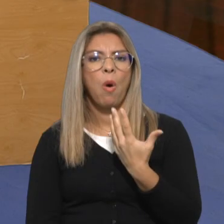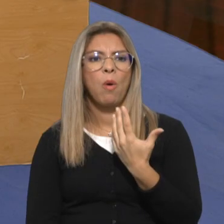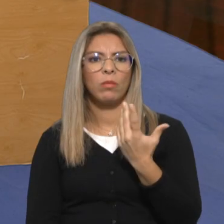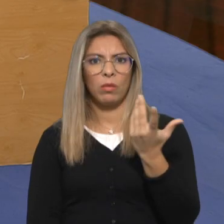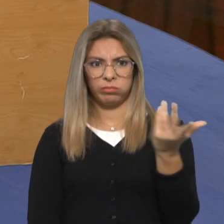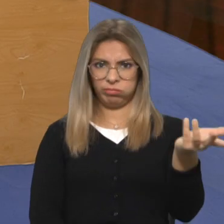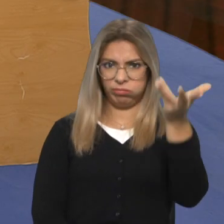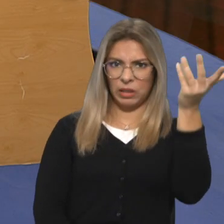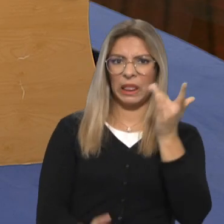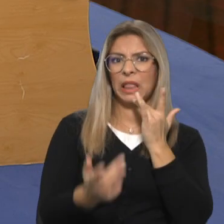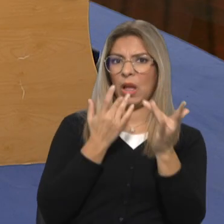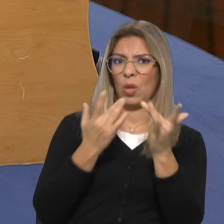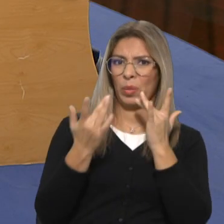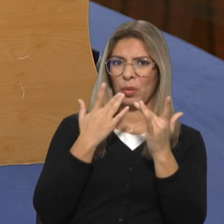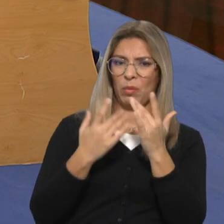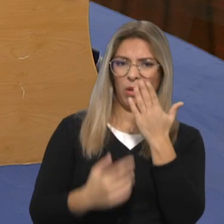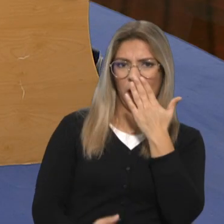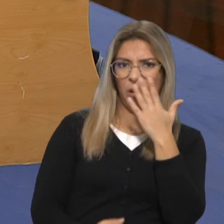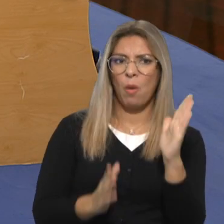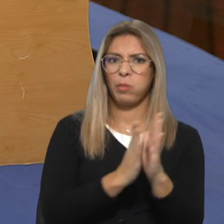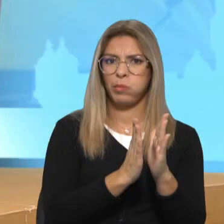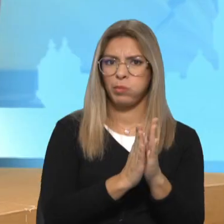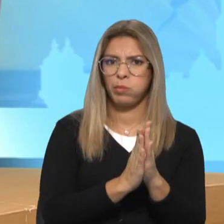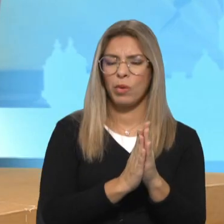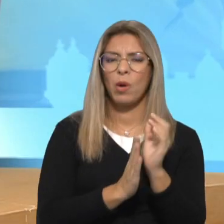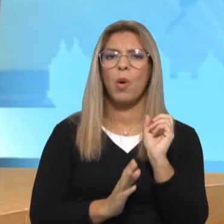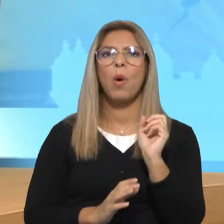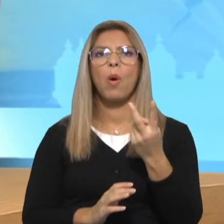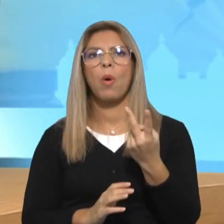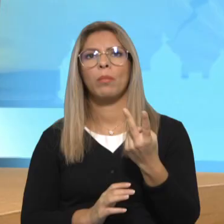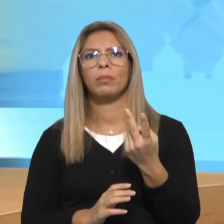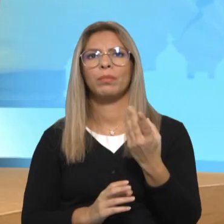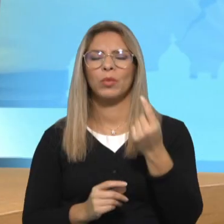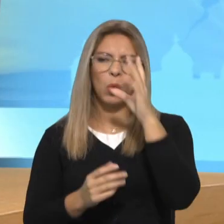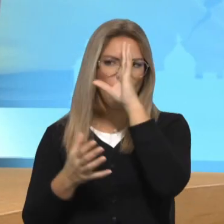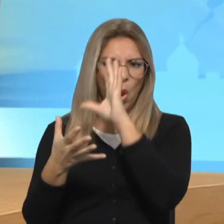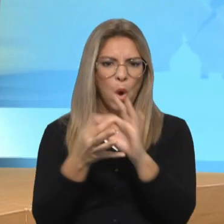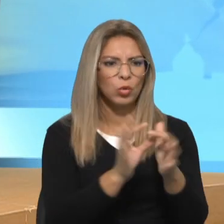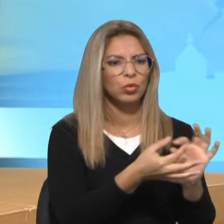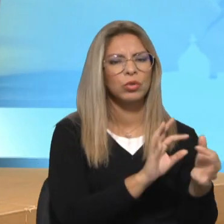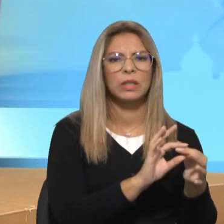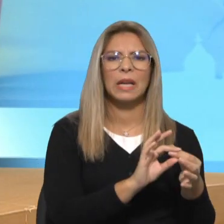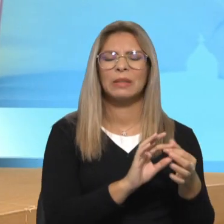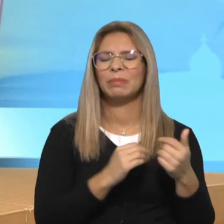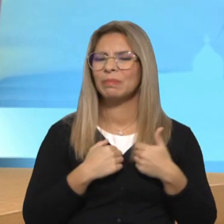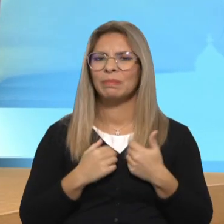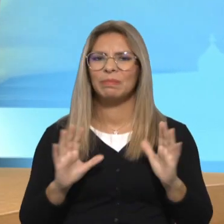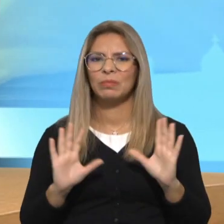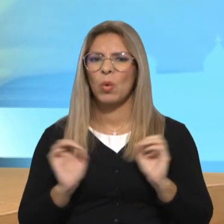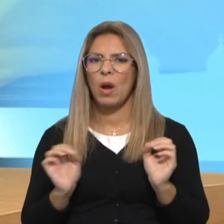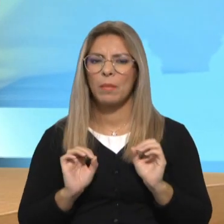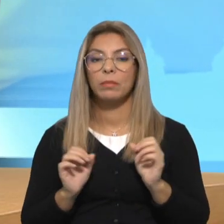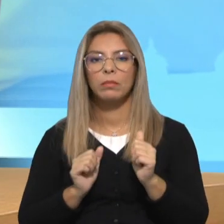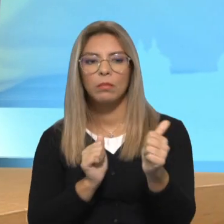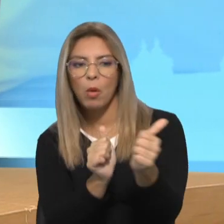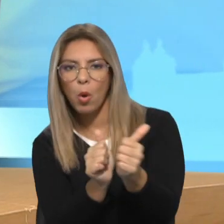coisa teatral na missa, ou estamos depois não há uma coerência entre as duas coisas. E a proximidade faz-se